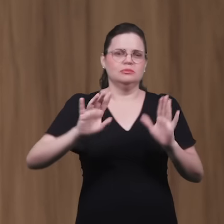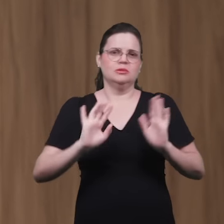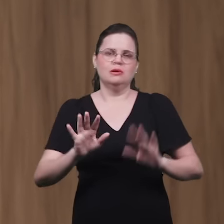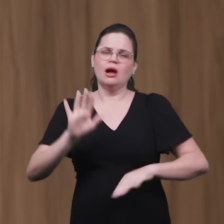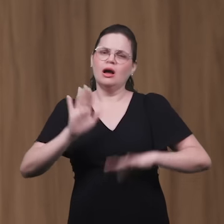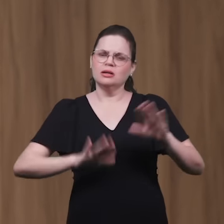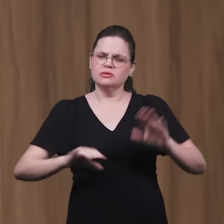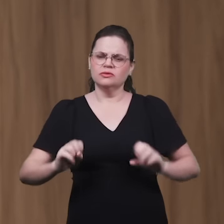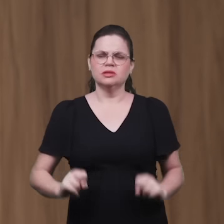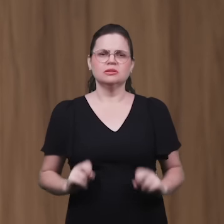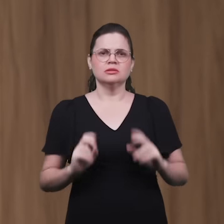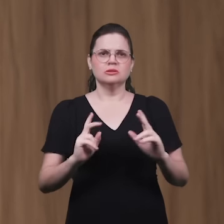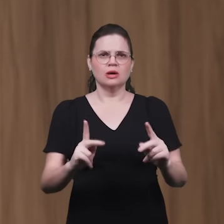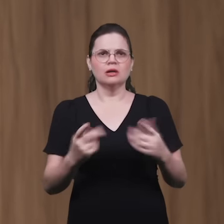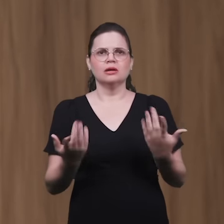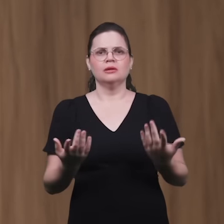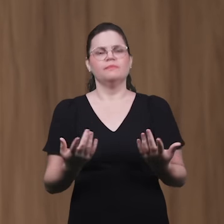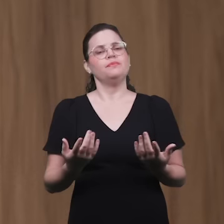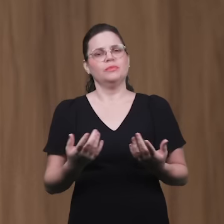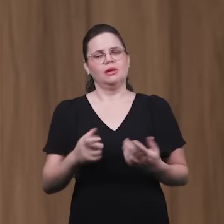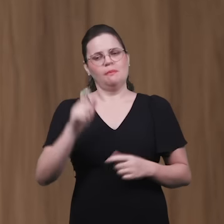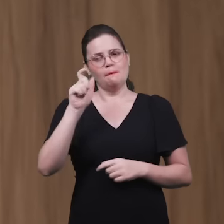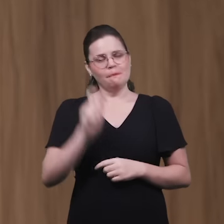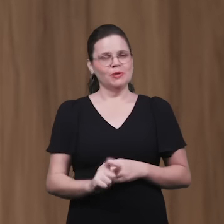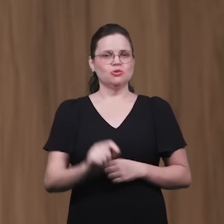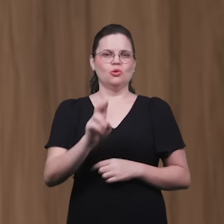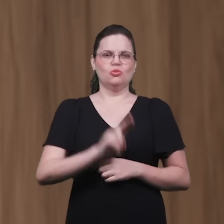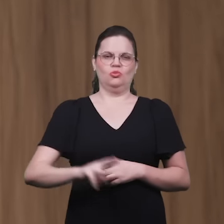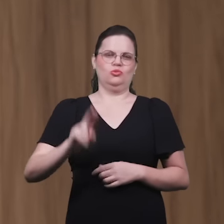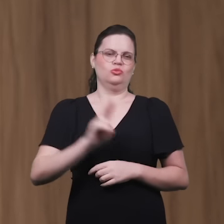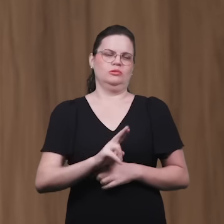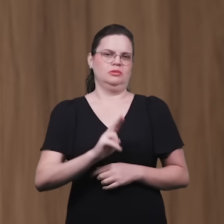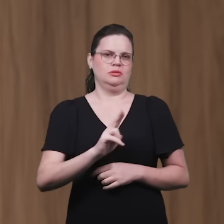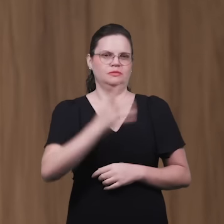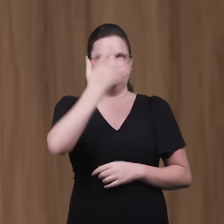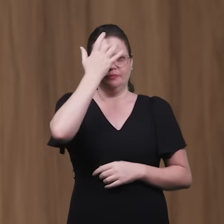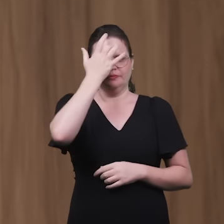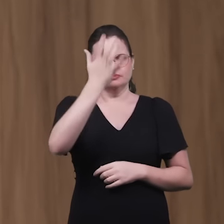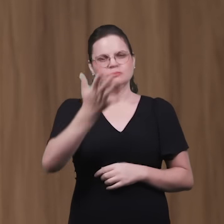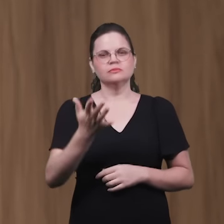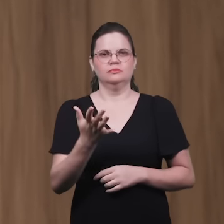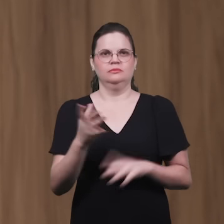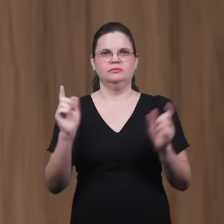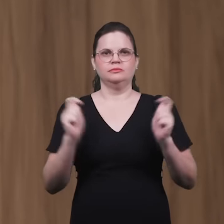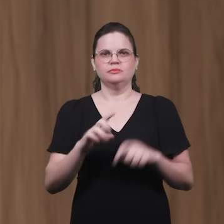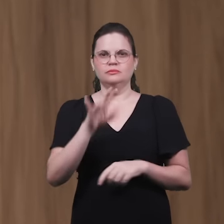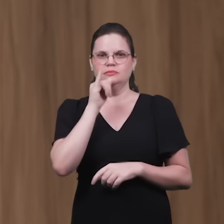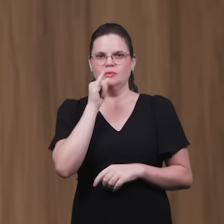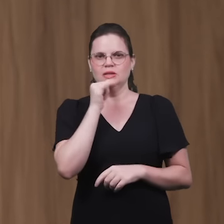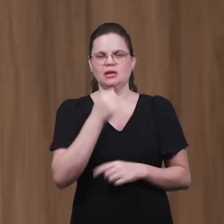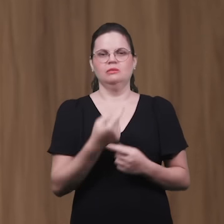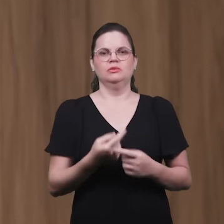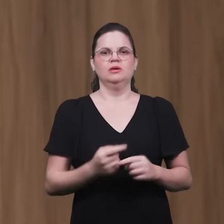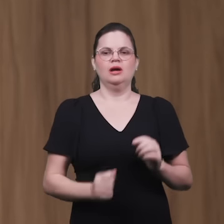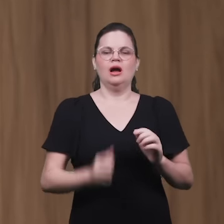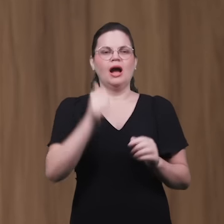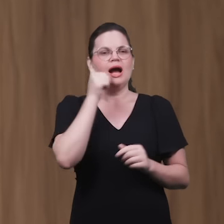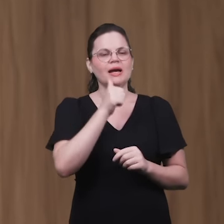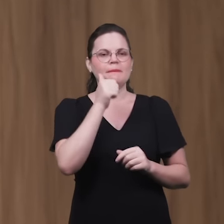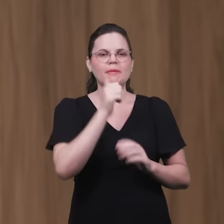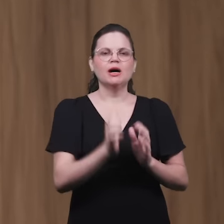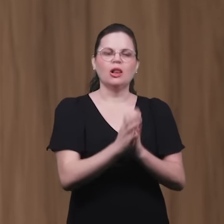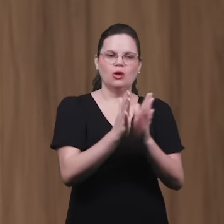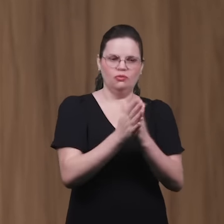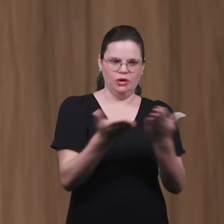vezes o dirigente utiliza um recurso que facilita o culto, momentos em que às vezes uma estrofe é cantada pelas irmãs,